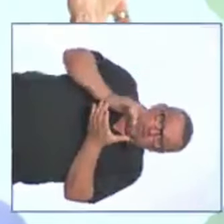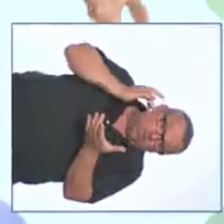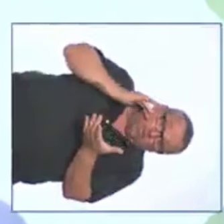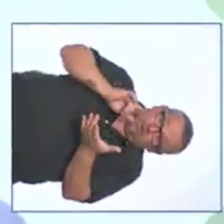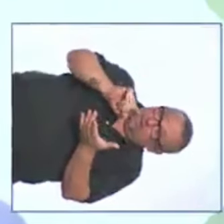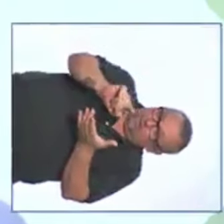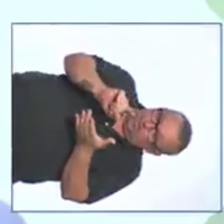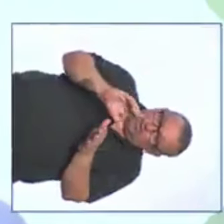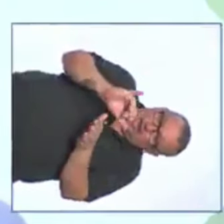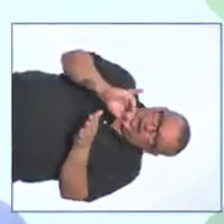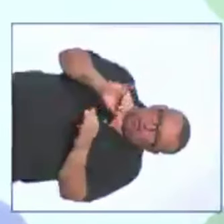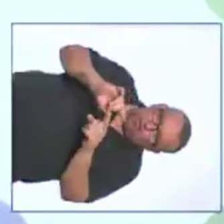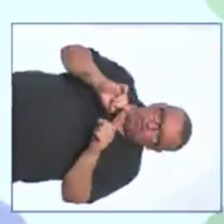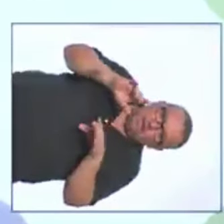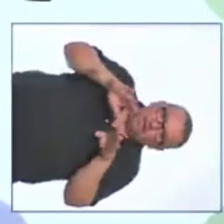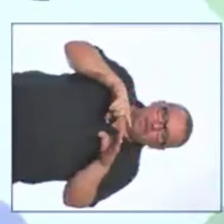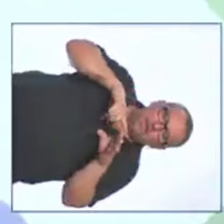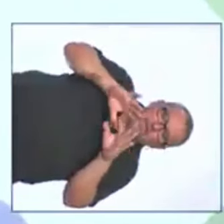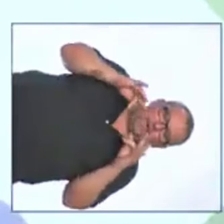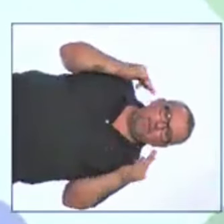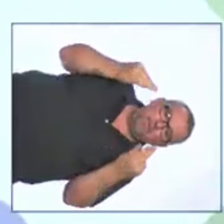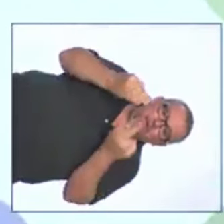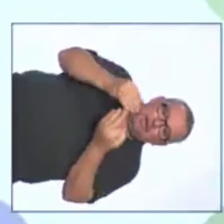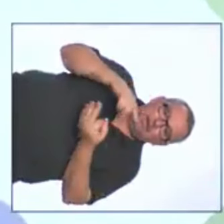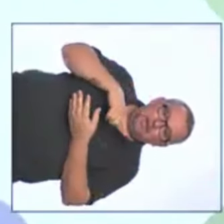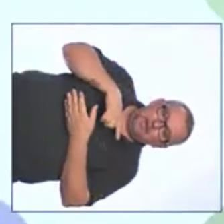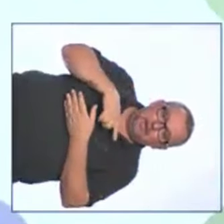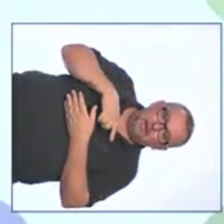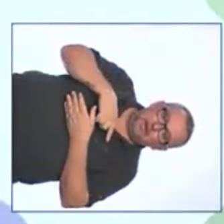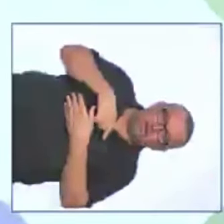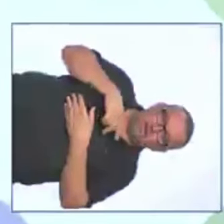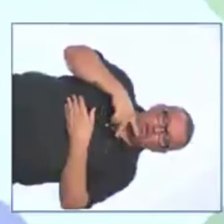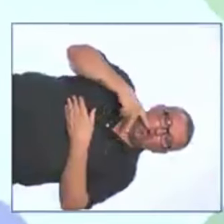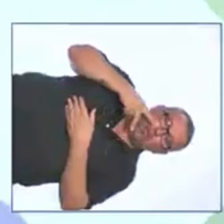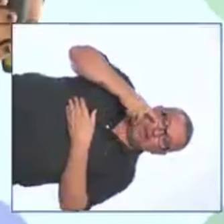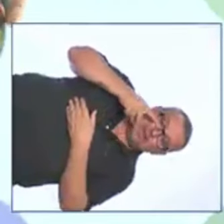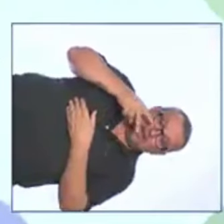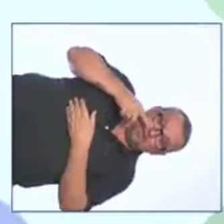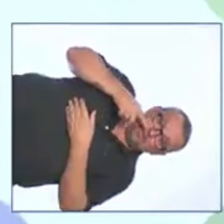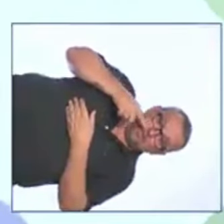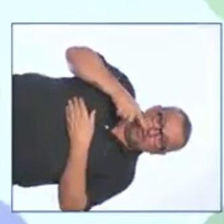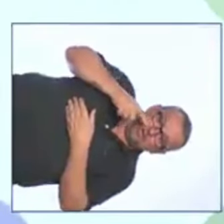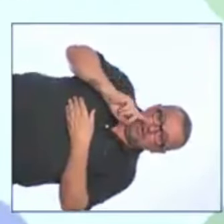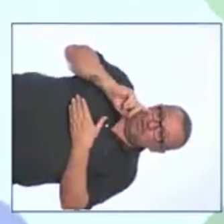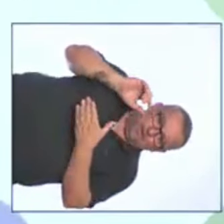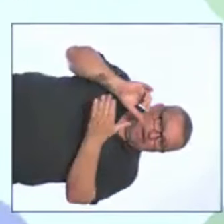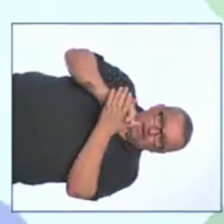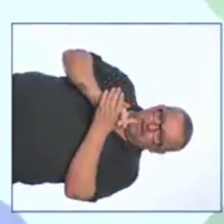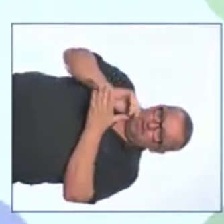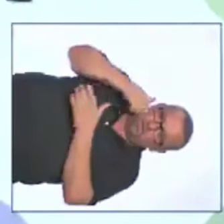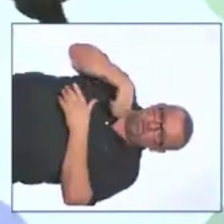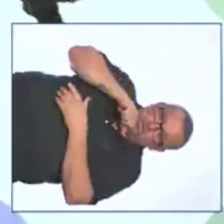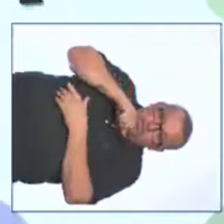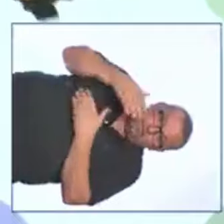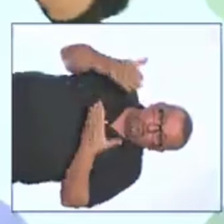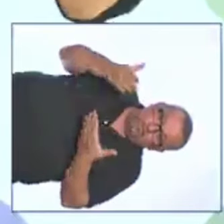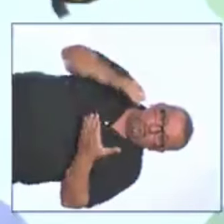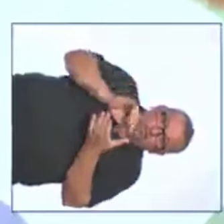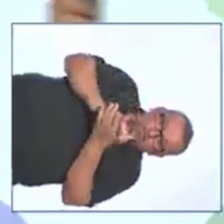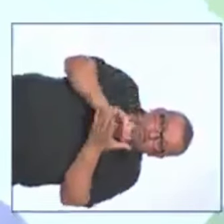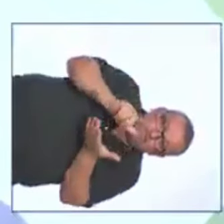Kaique não sei mas às vezes existem famílias onde você tem lá o seu padrasto e ele não necessariamente é casado com a sua mãe né no